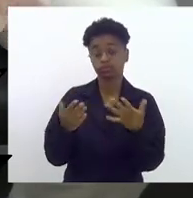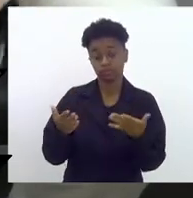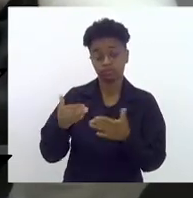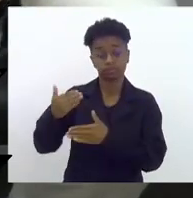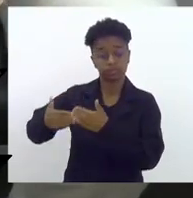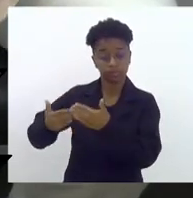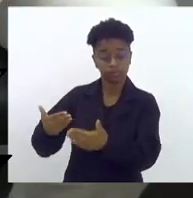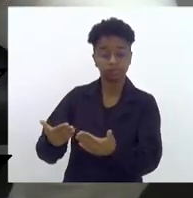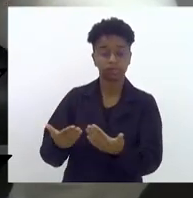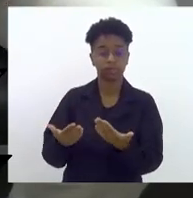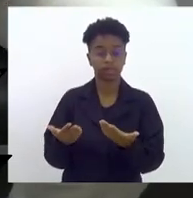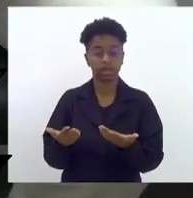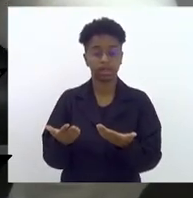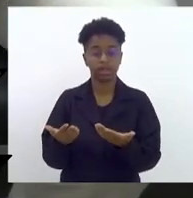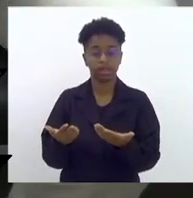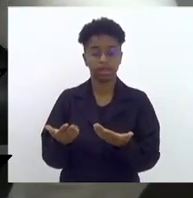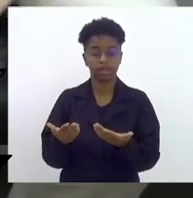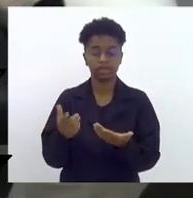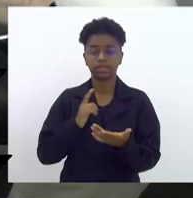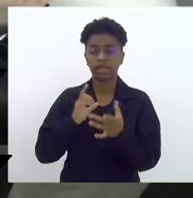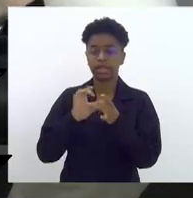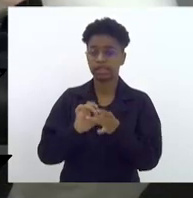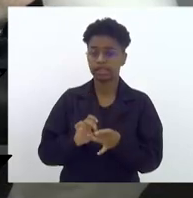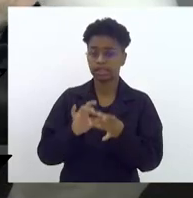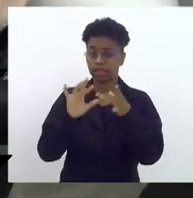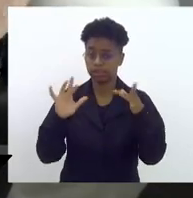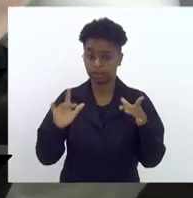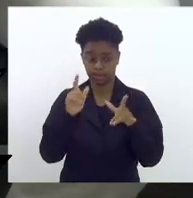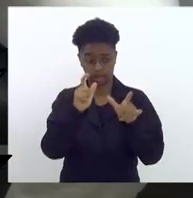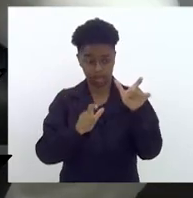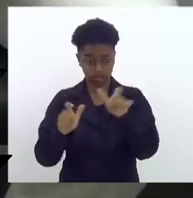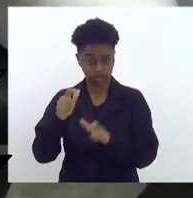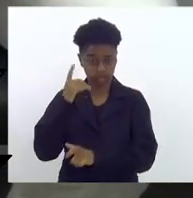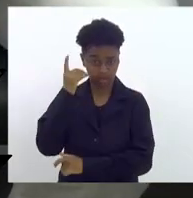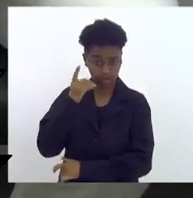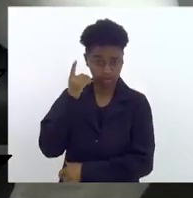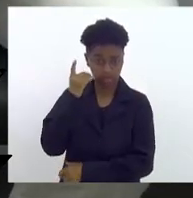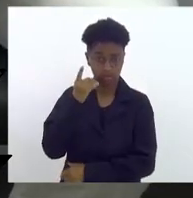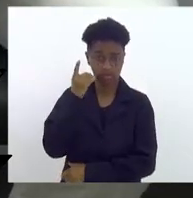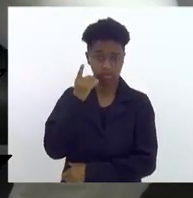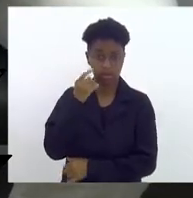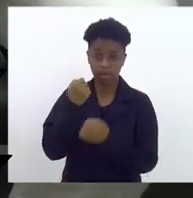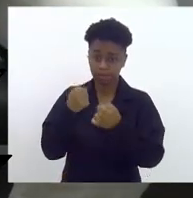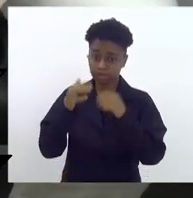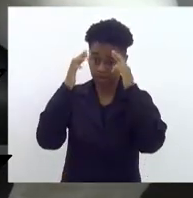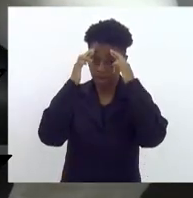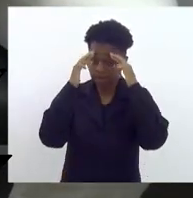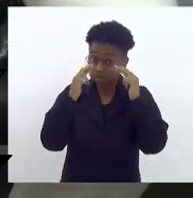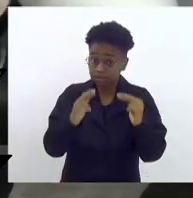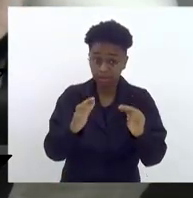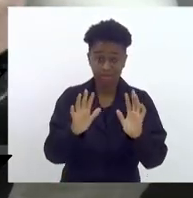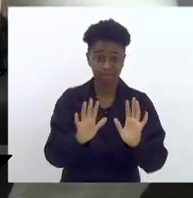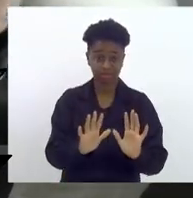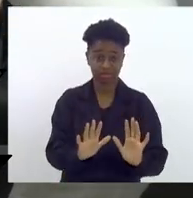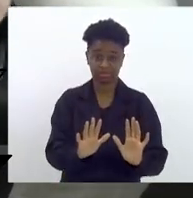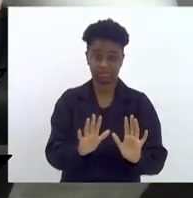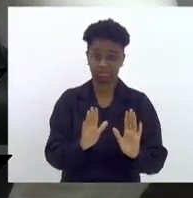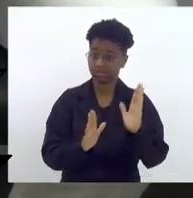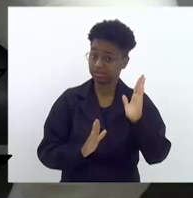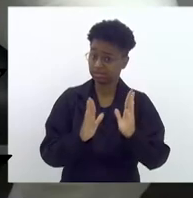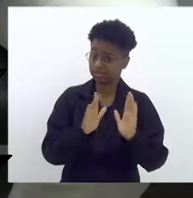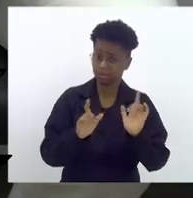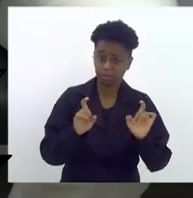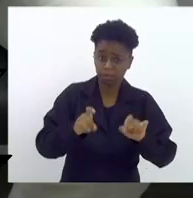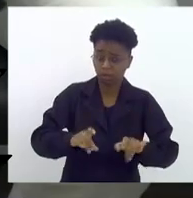aí a liberdade do deputado tem que ser respeitado os exercícios do seu mandato